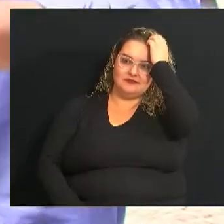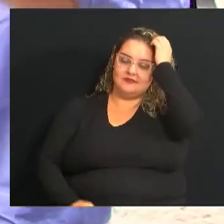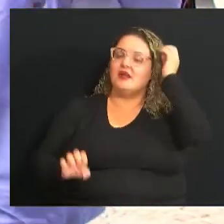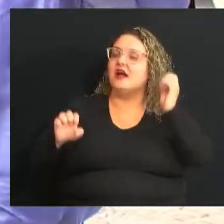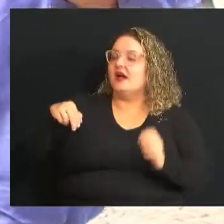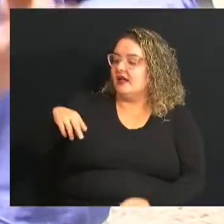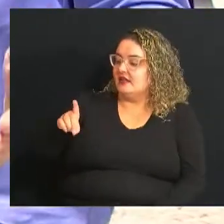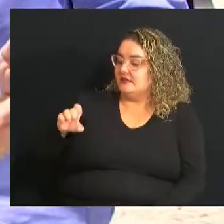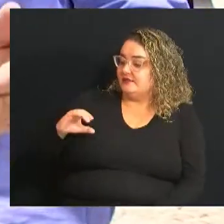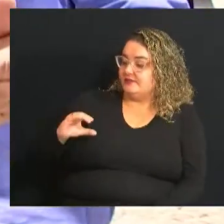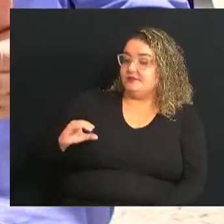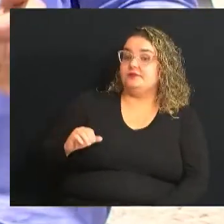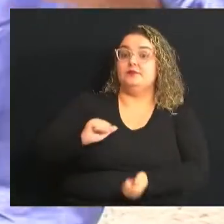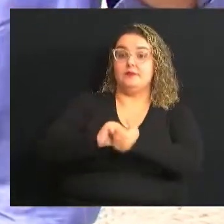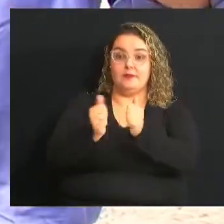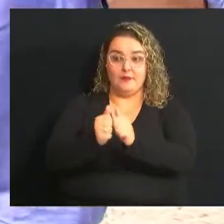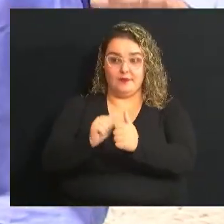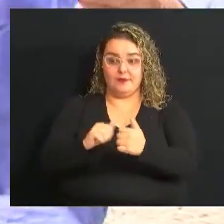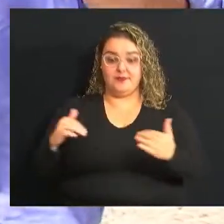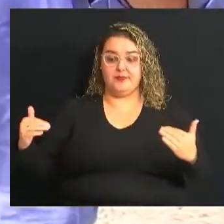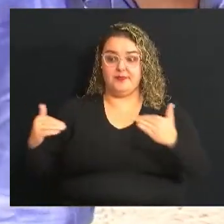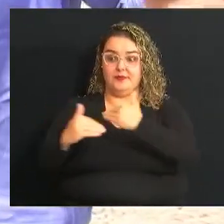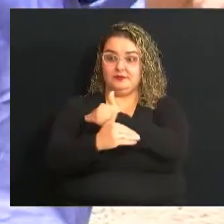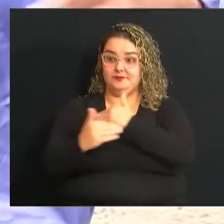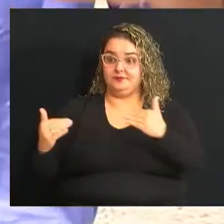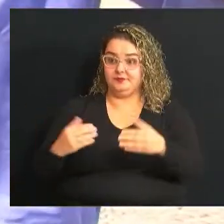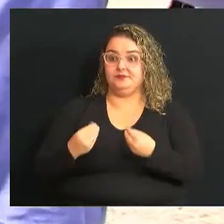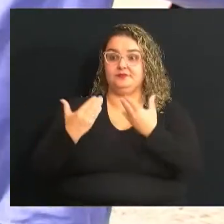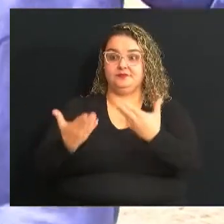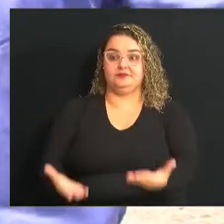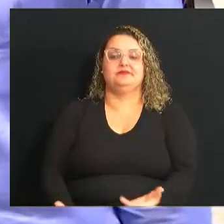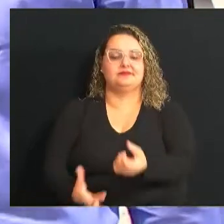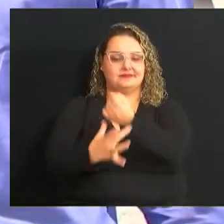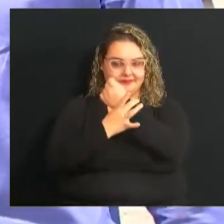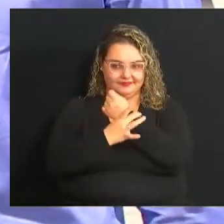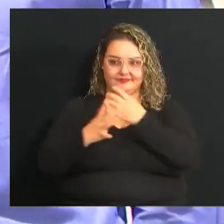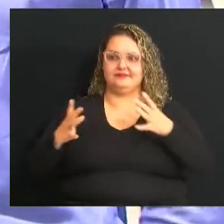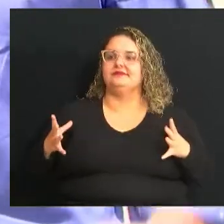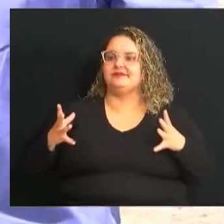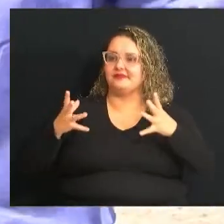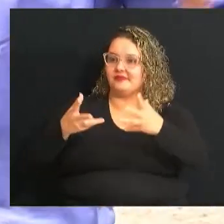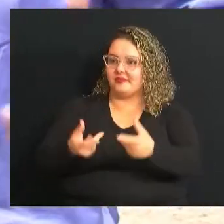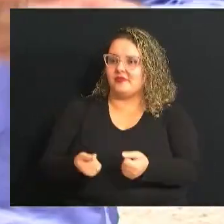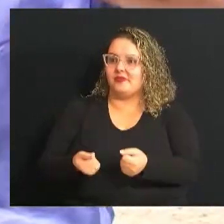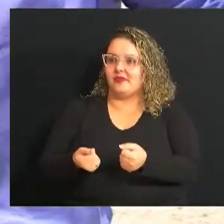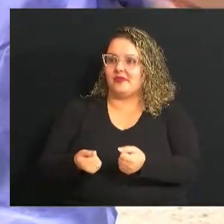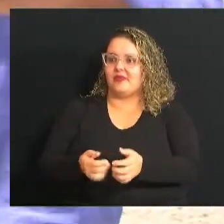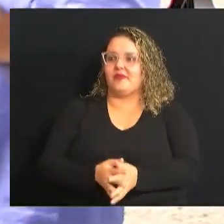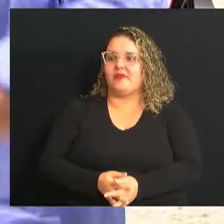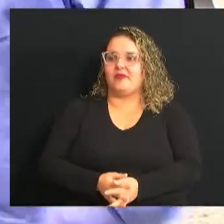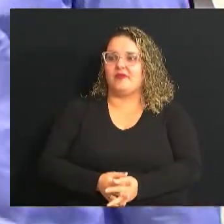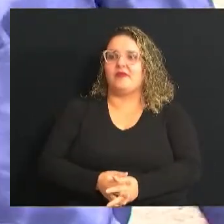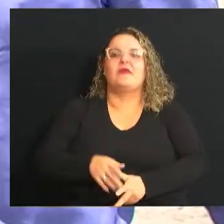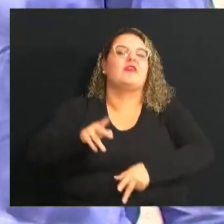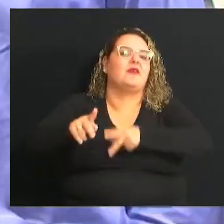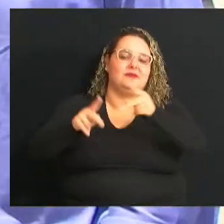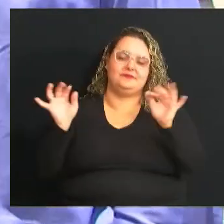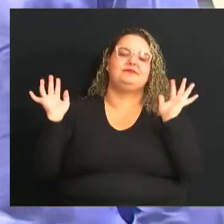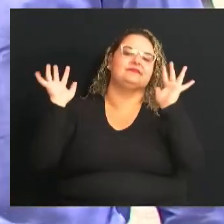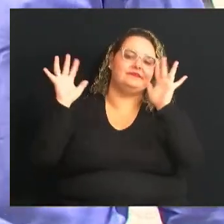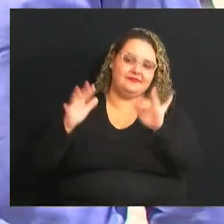alta definição, com dimensões de 12 metros de comprimento por 7 metros de altura. A prova